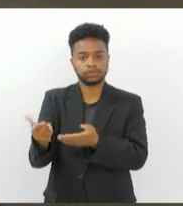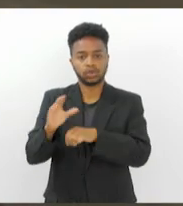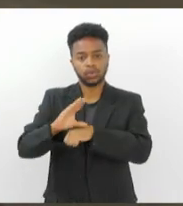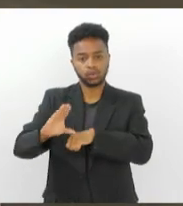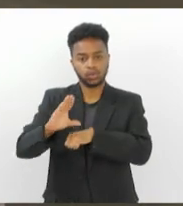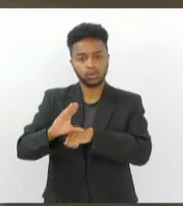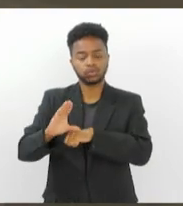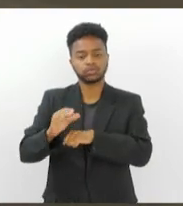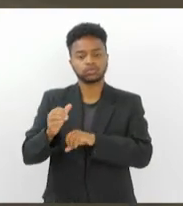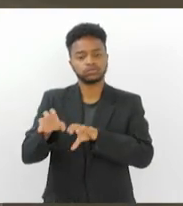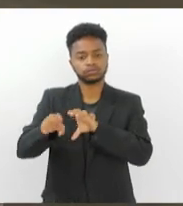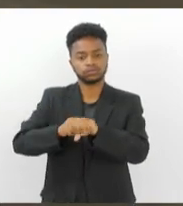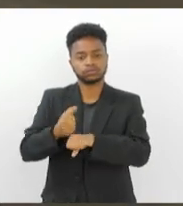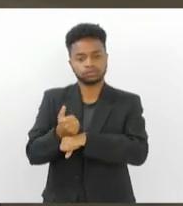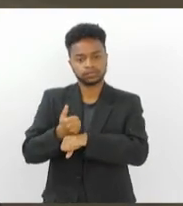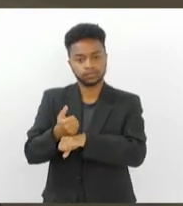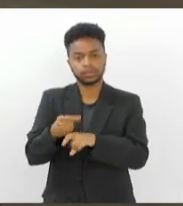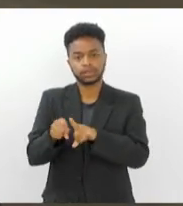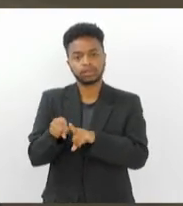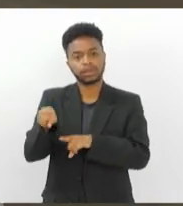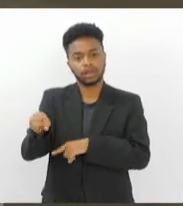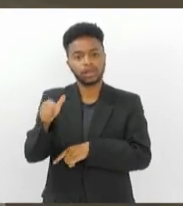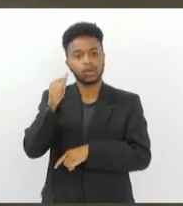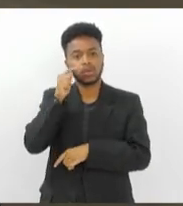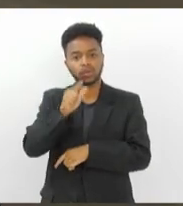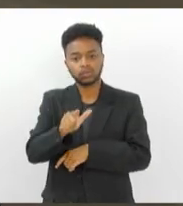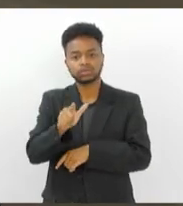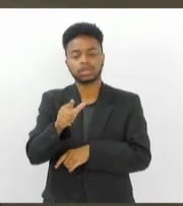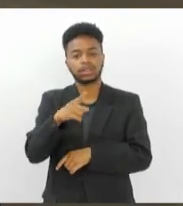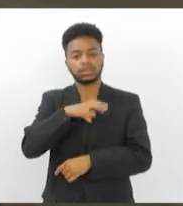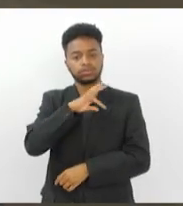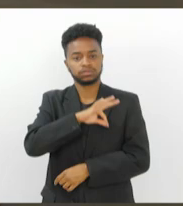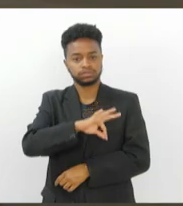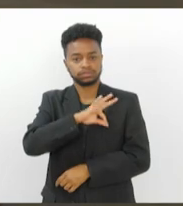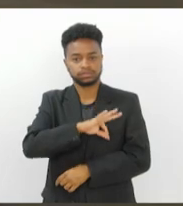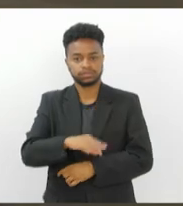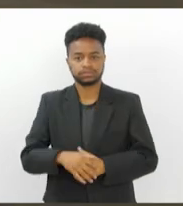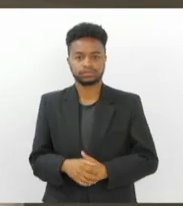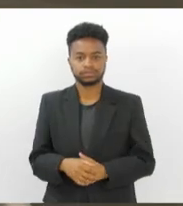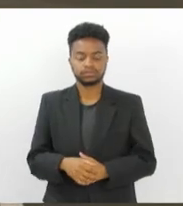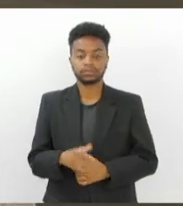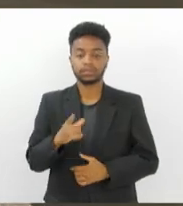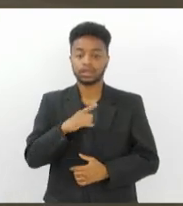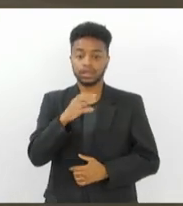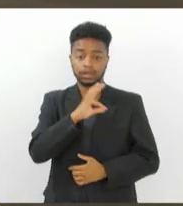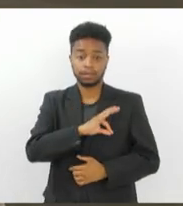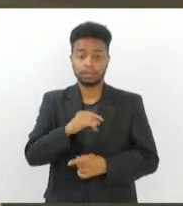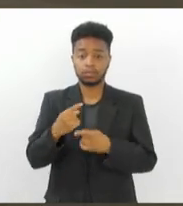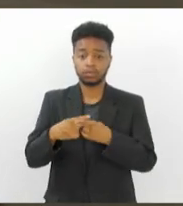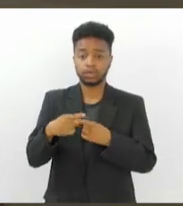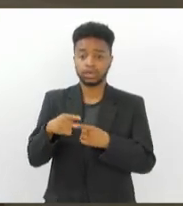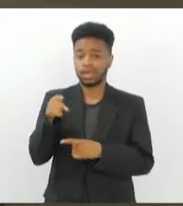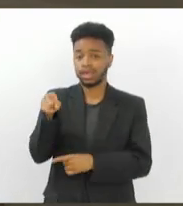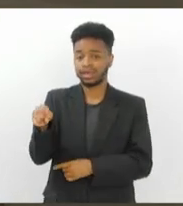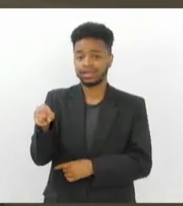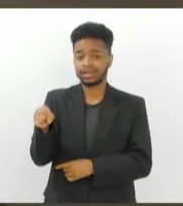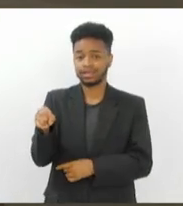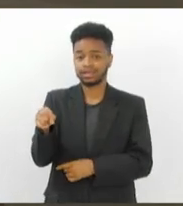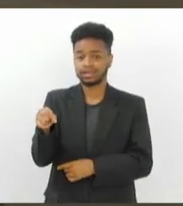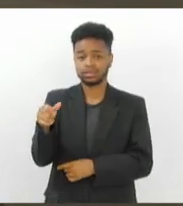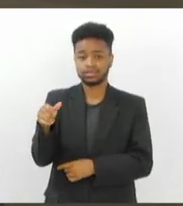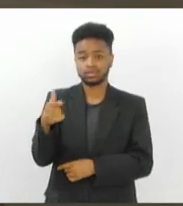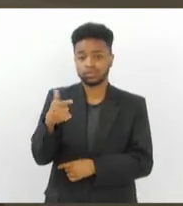capacitação e automaticamente ela conseguir é tem uma renda tem uma renda porque ela não não não tem uma vida